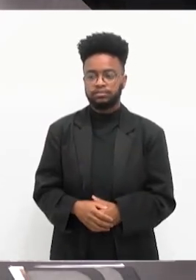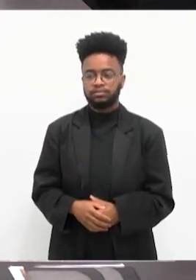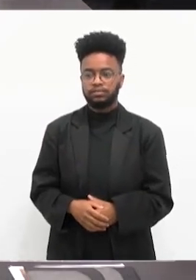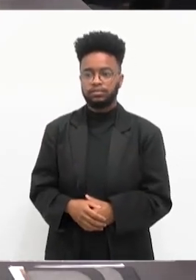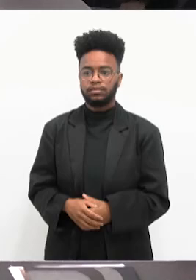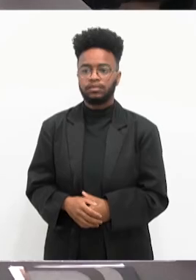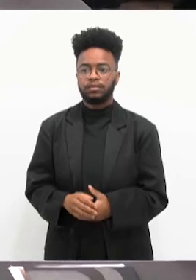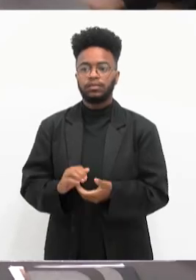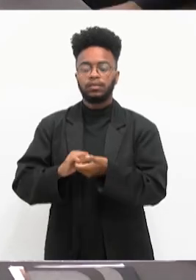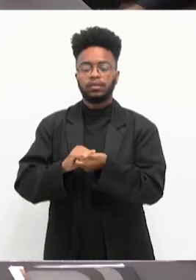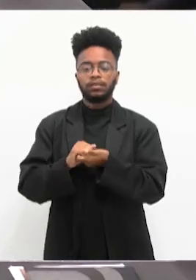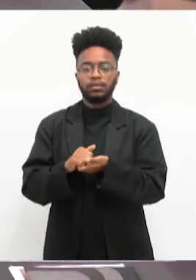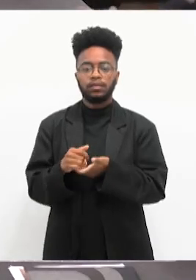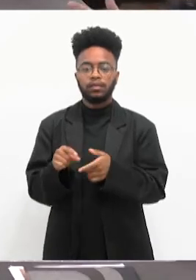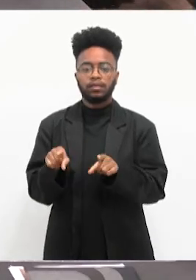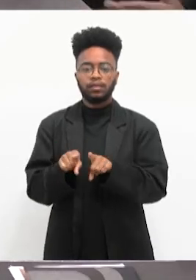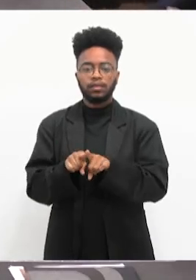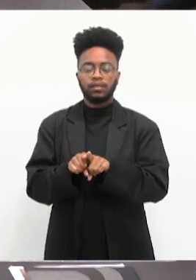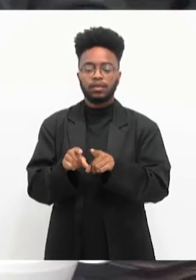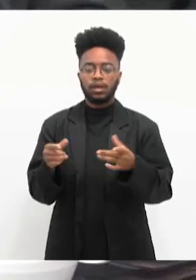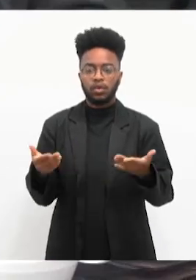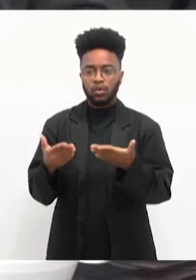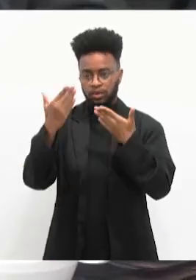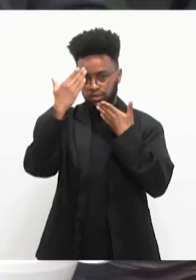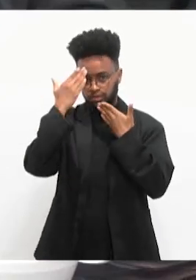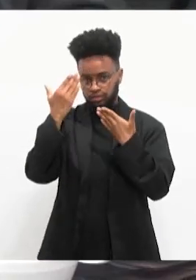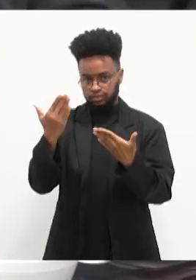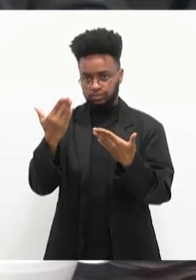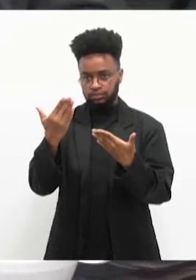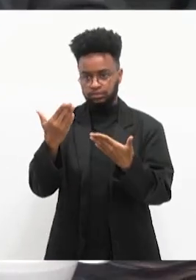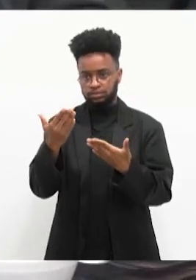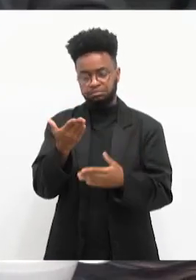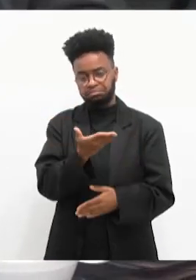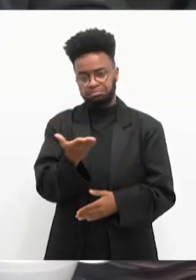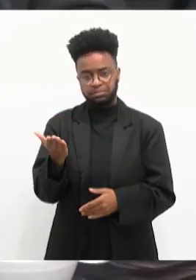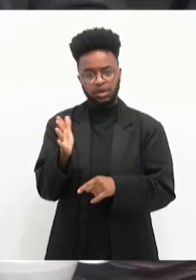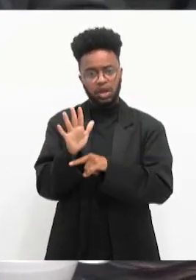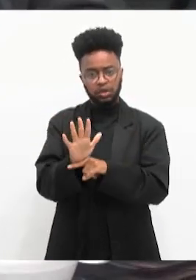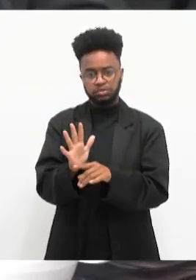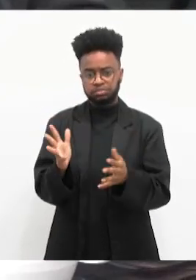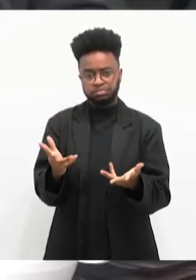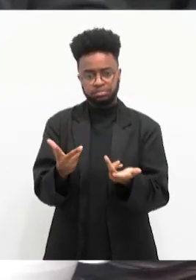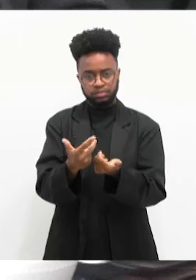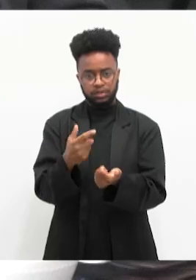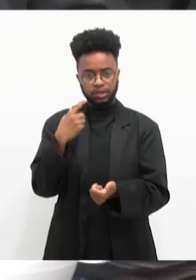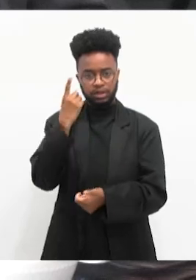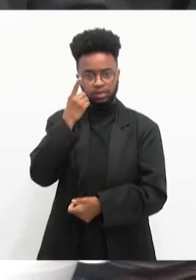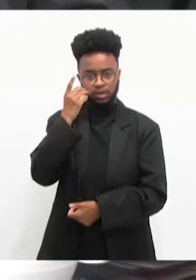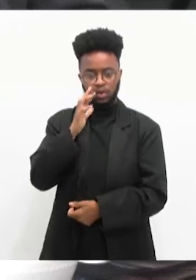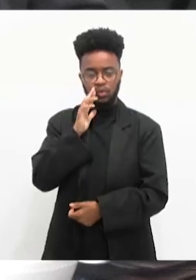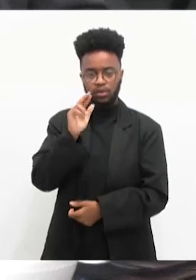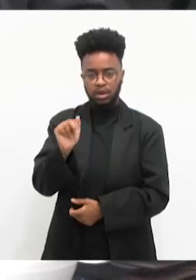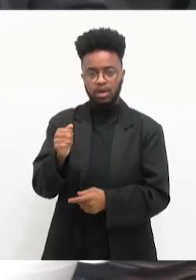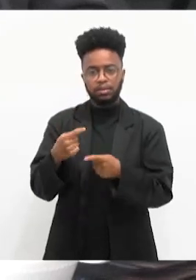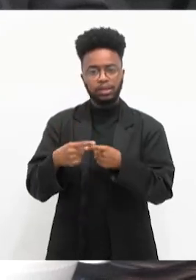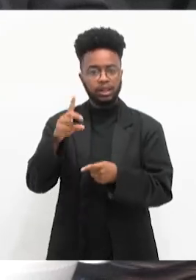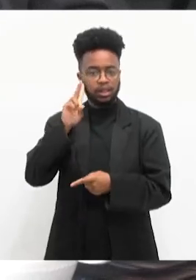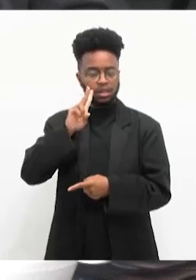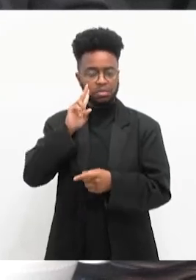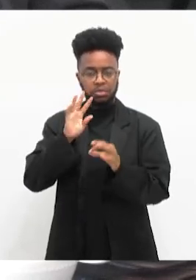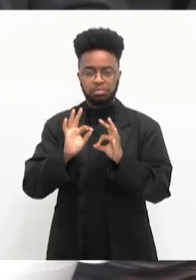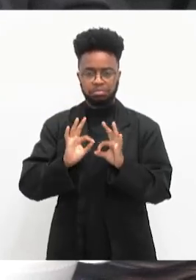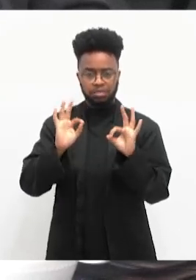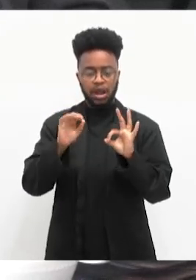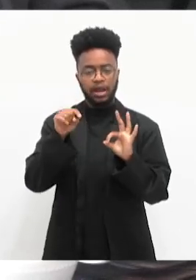Saúdo e agradeço a excelente contribuição do deputado Rodrigo Amorim, que lembrou muito bem que